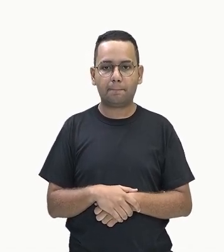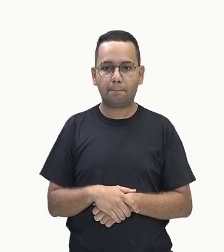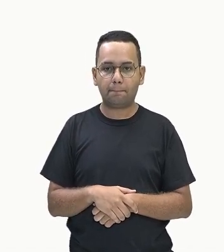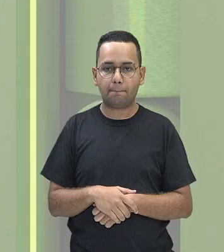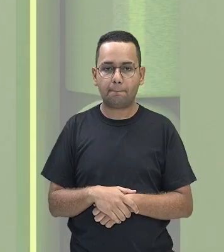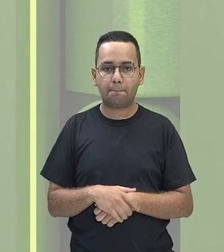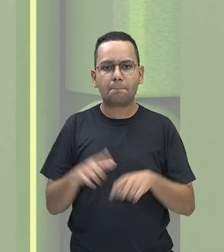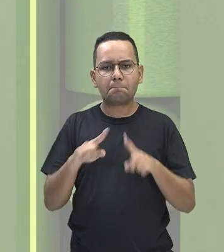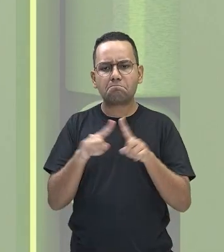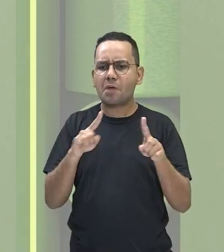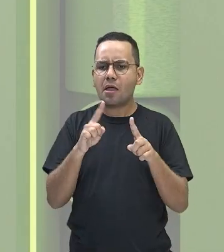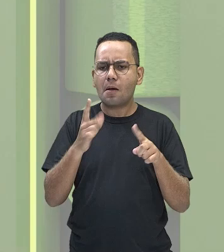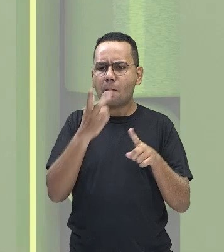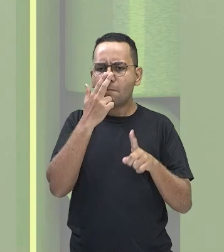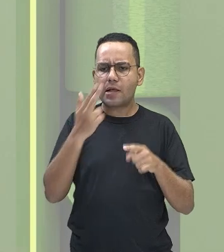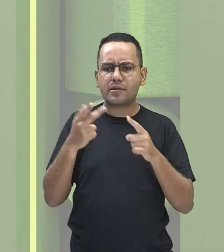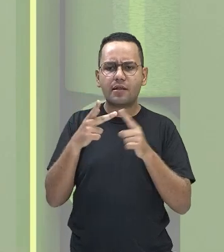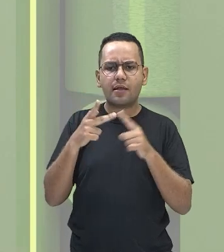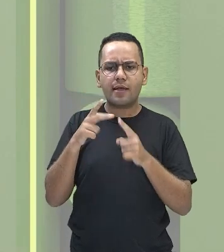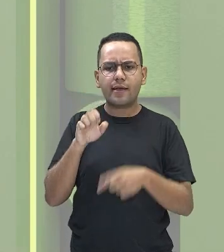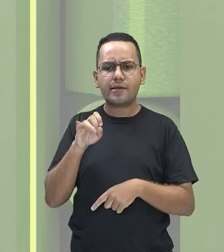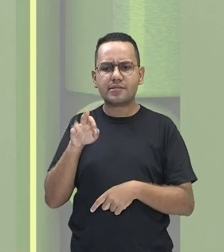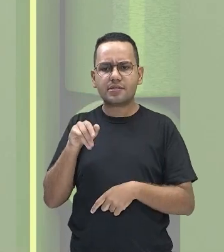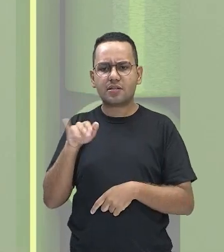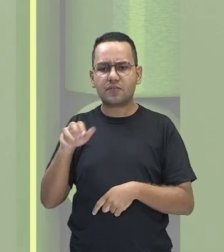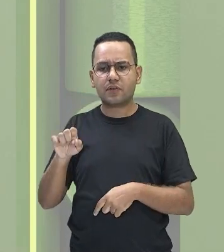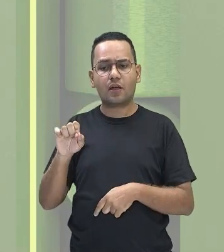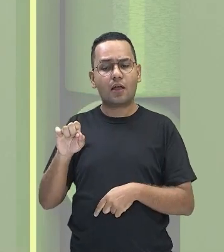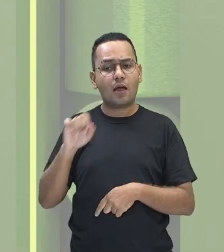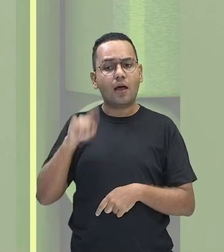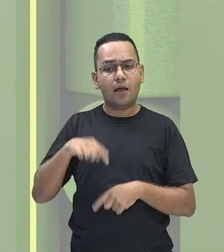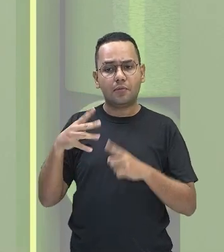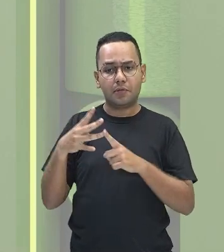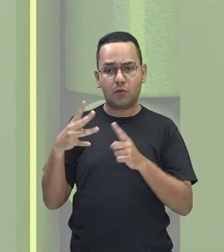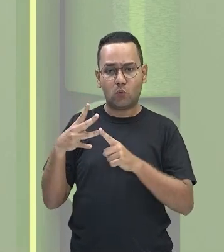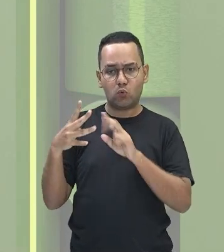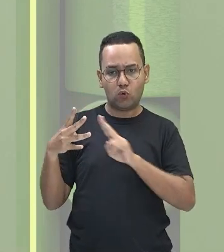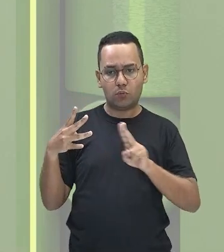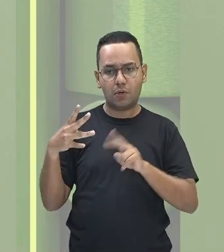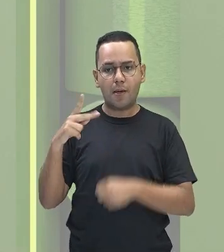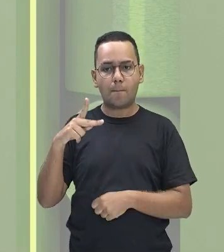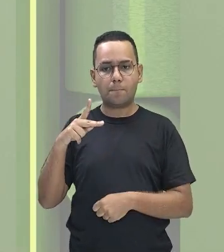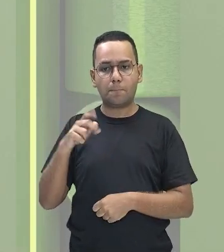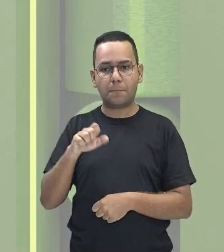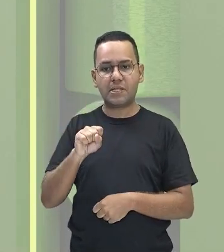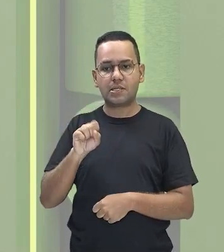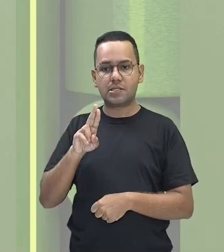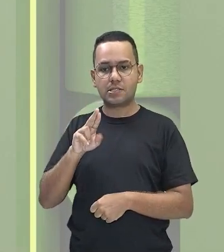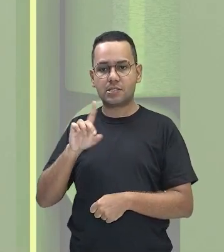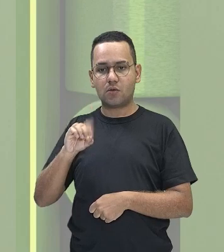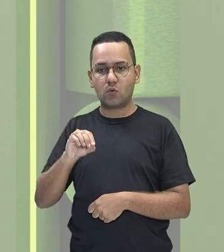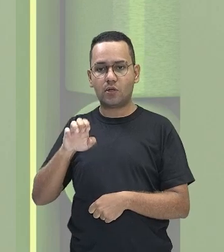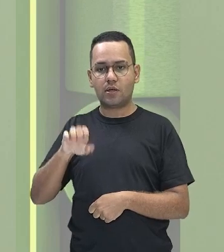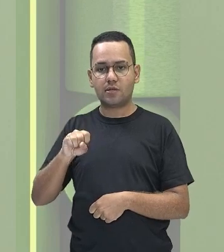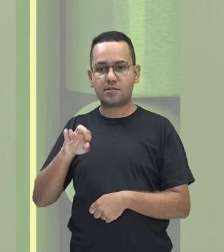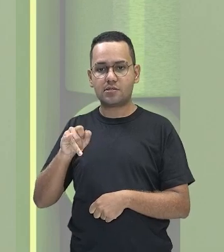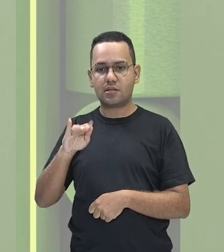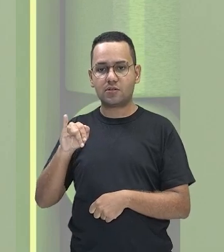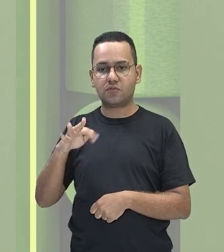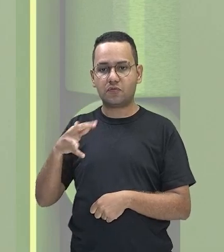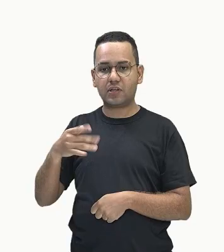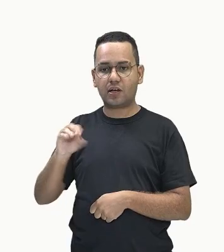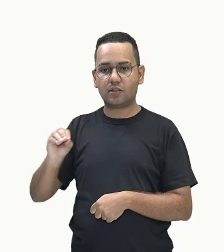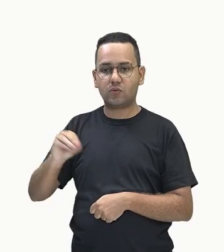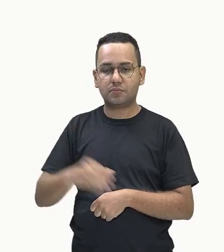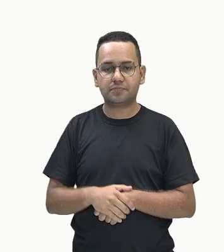que é estratificado, ele é classificado como tecido pseudoestratificado. E eu vou ler para vocês exatamente o conceito desse tipo de tecido nesse